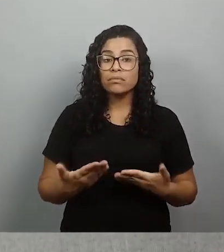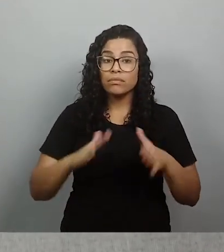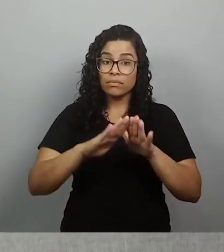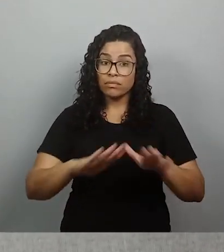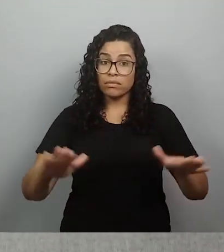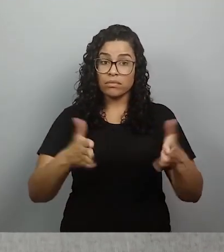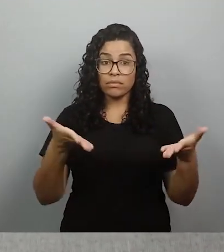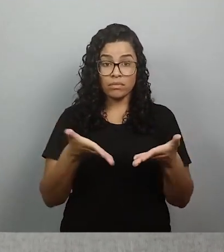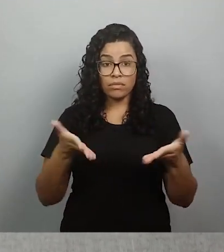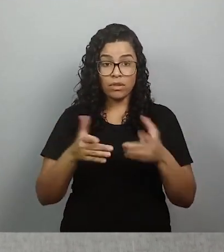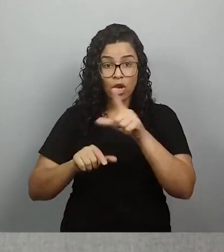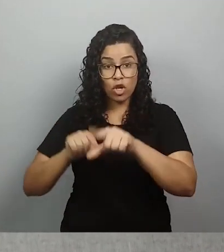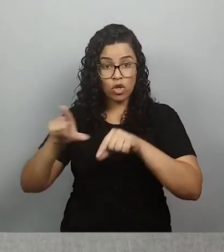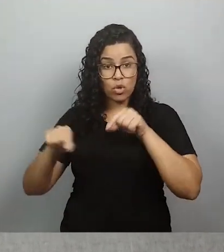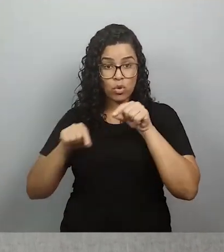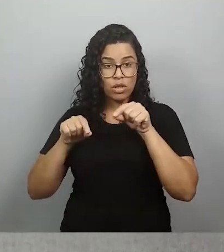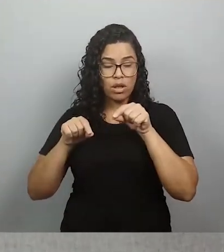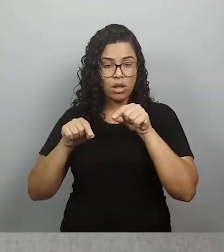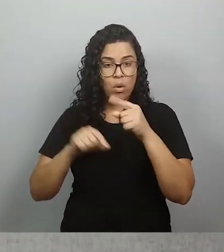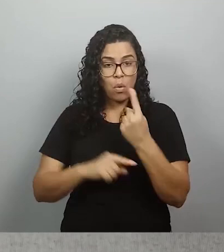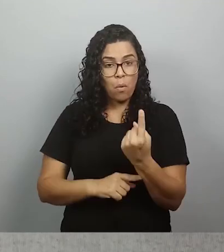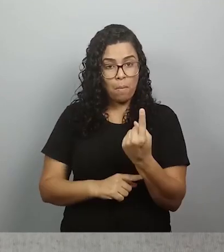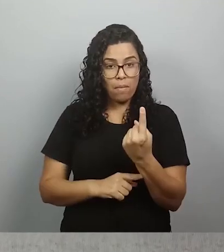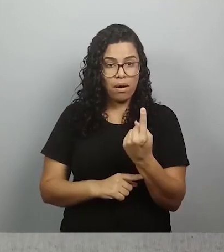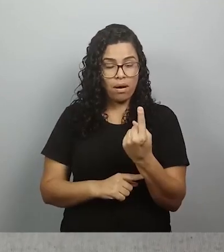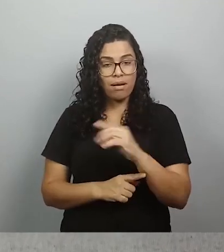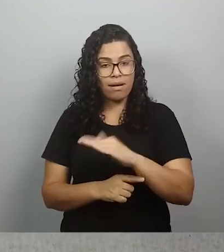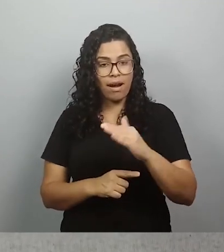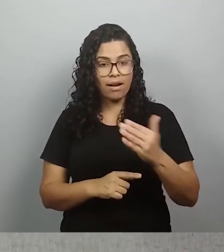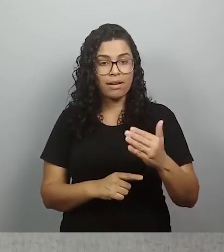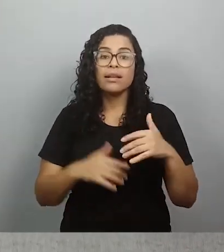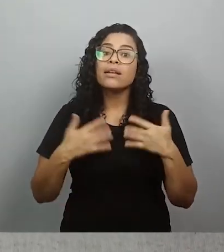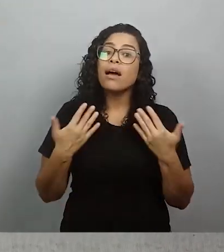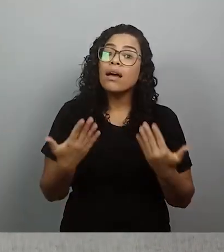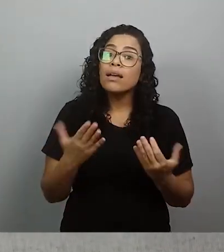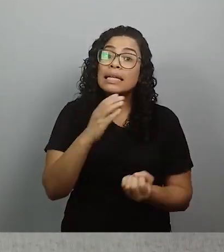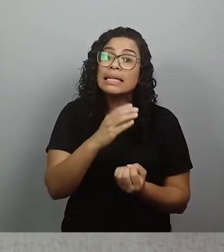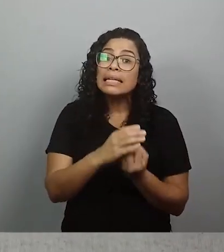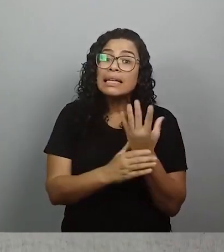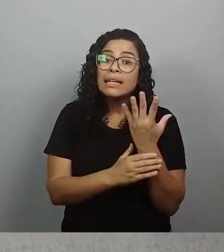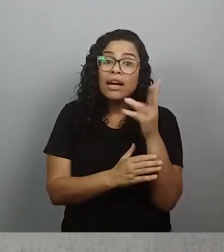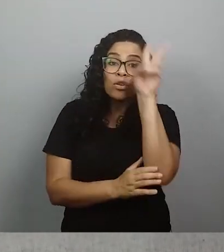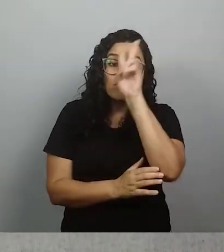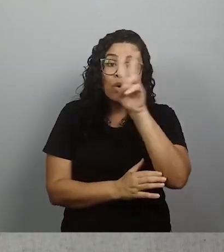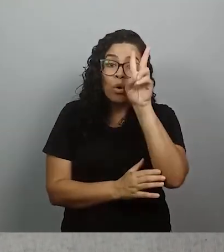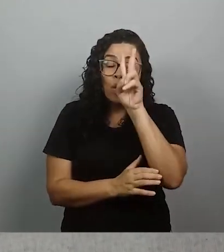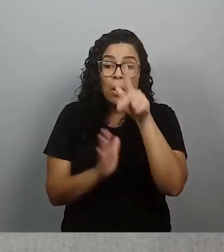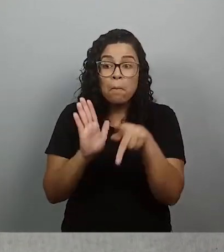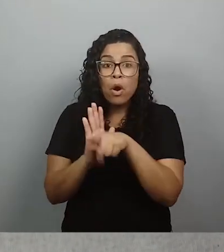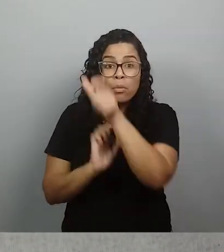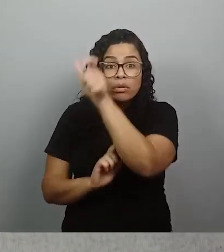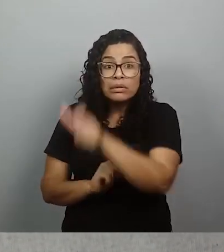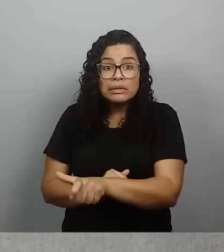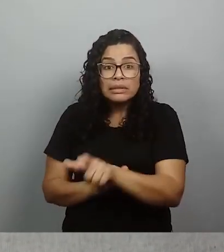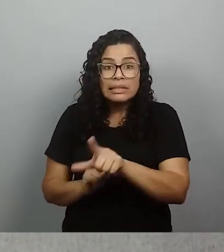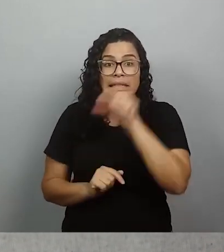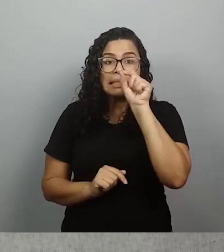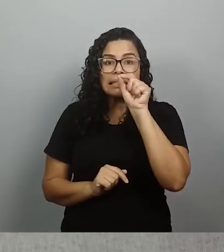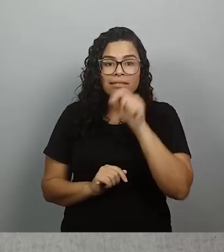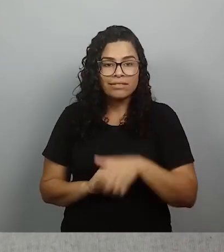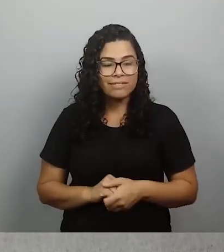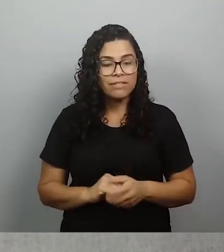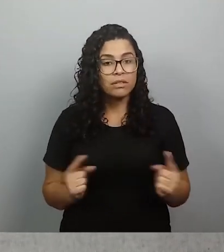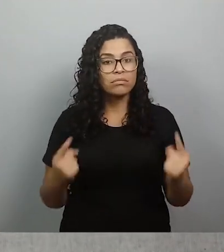crianças vão sortear uma carta e vão ter que inventar a história com o personagem que sair. O desafio